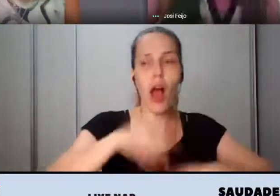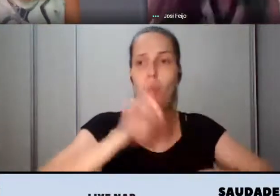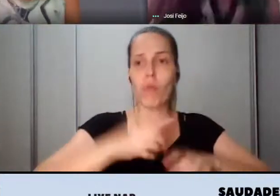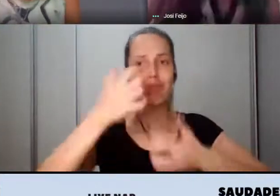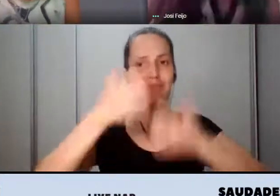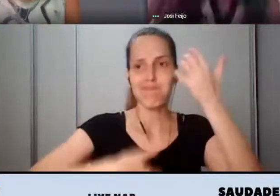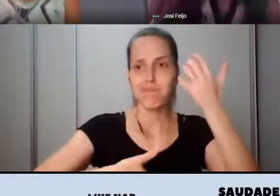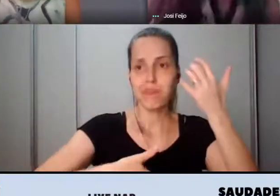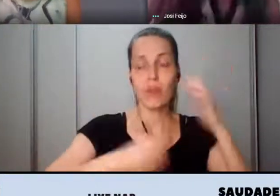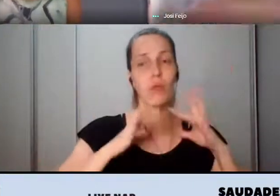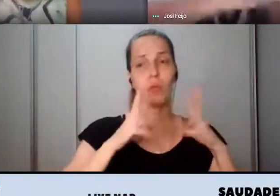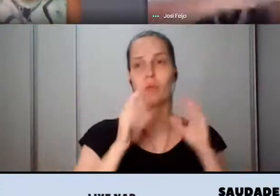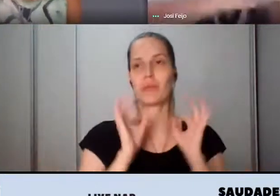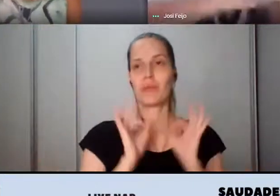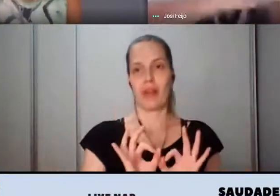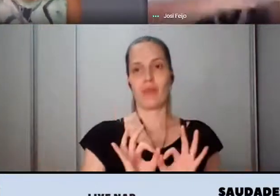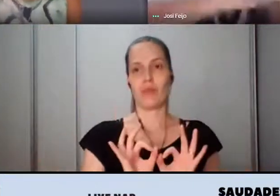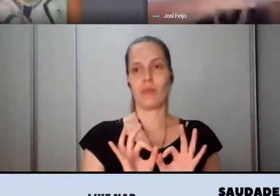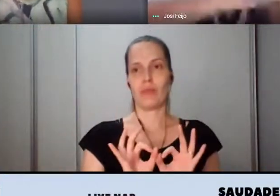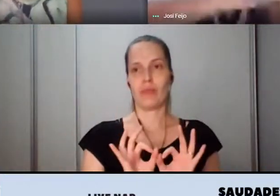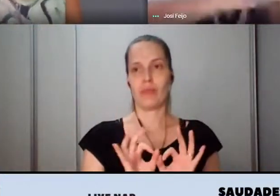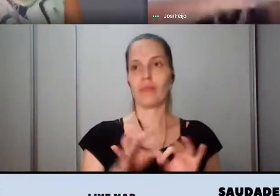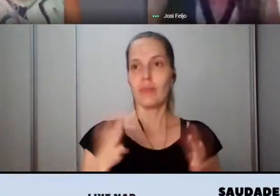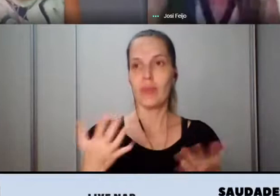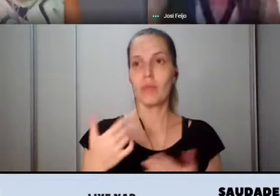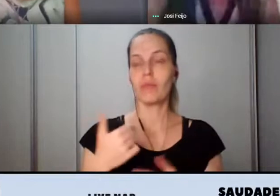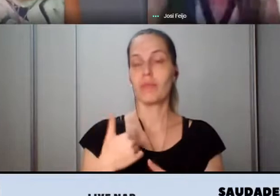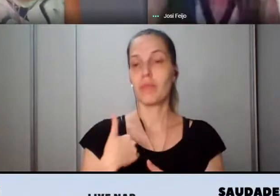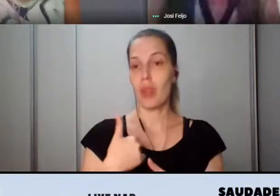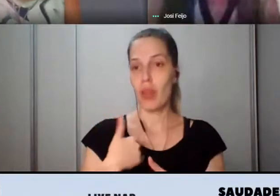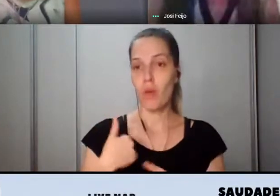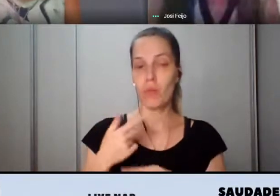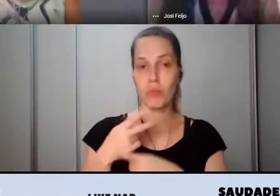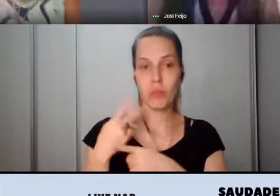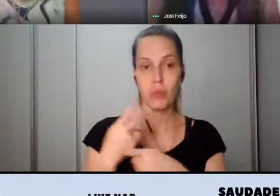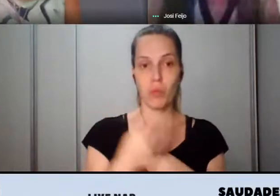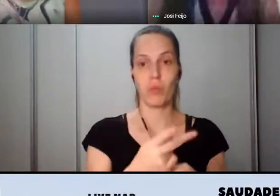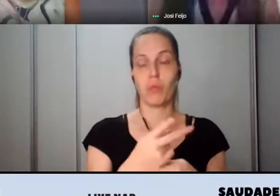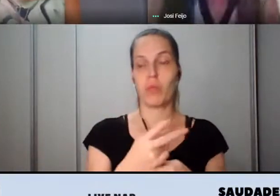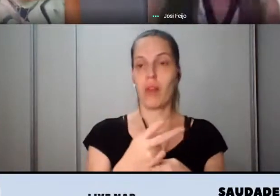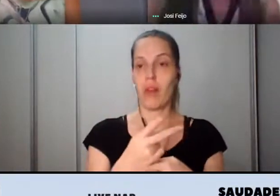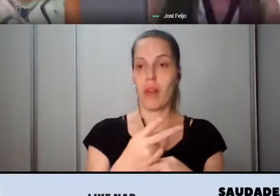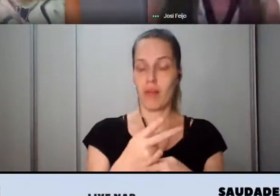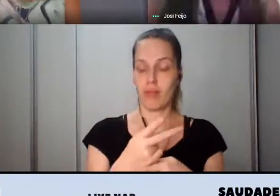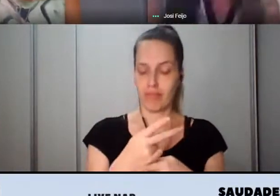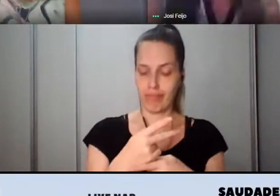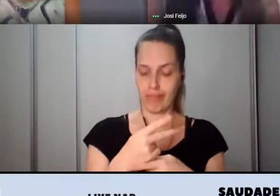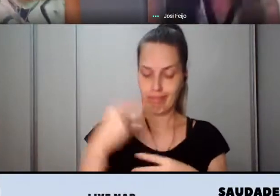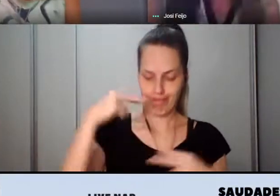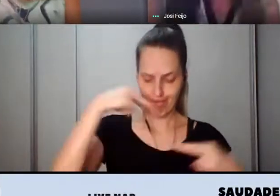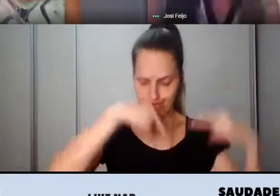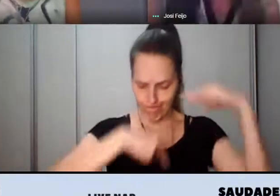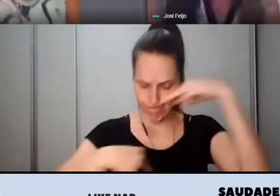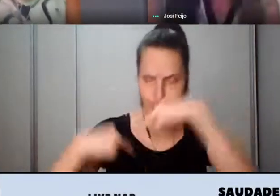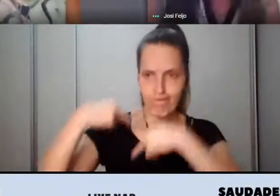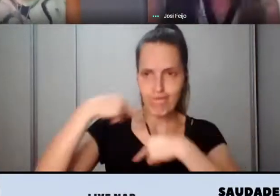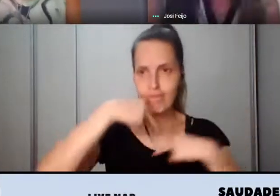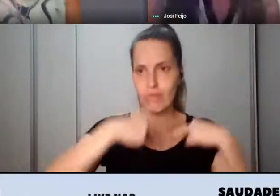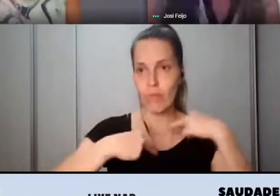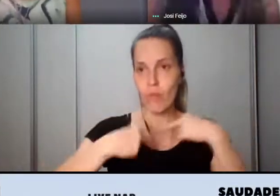dentro dessa busca, me conhecer e conhecer potencialidades, coisas que podem